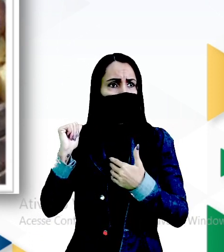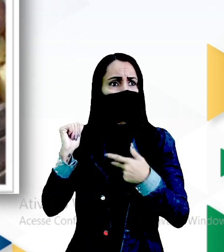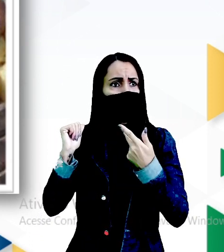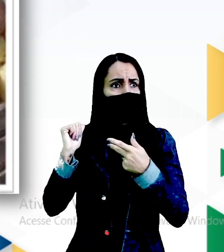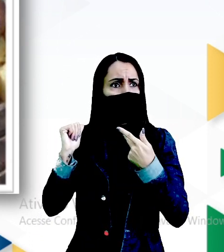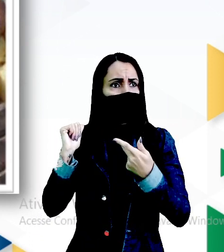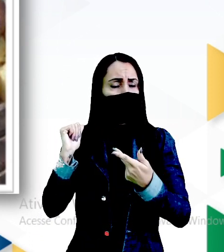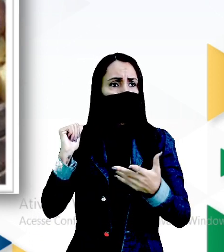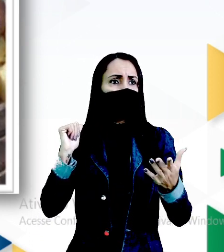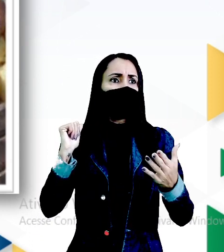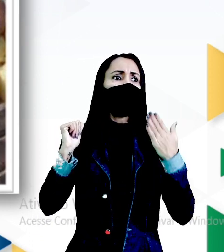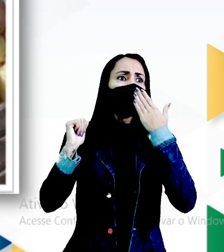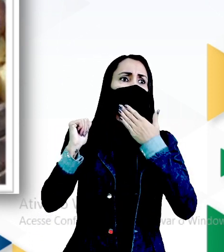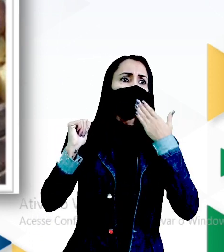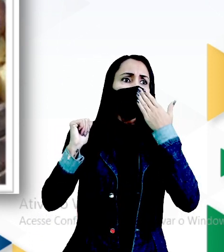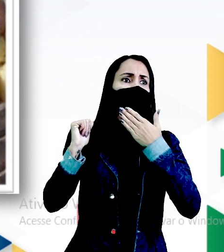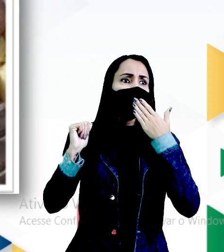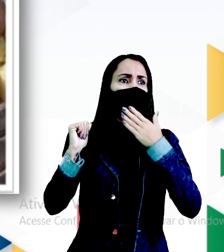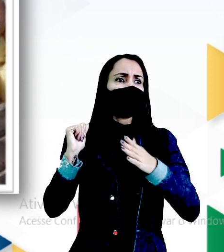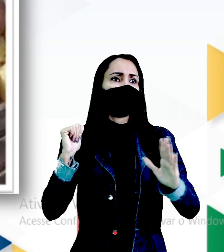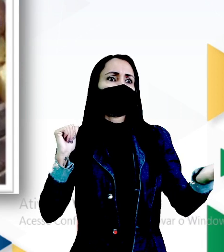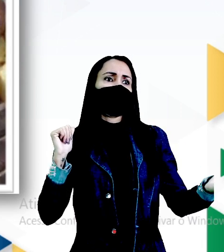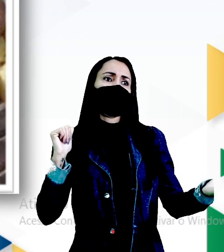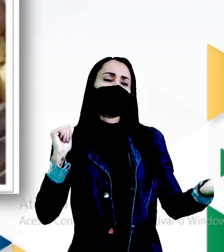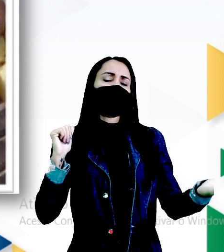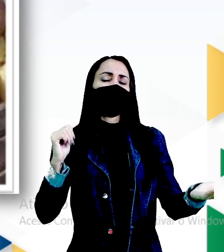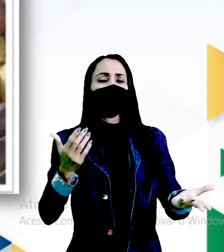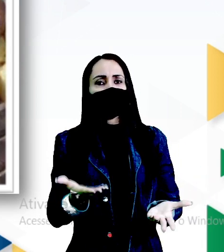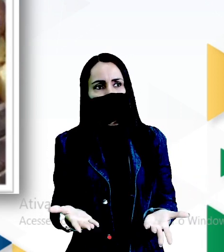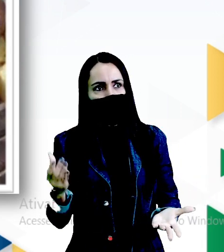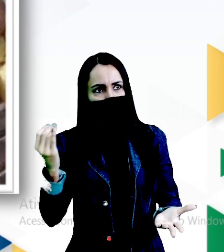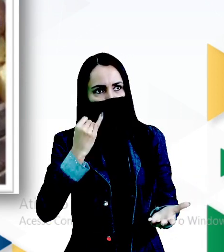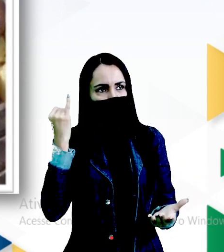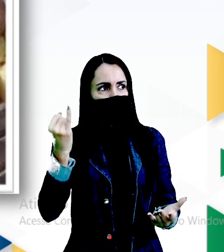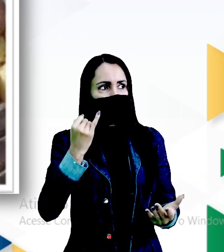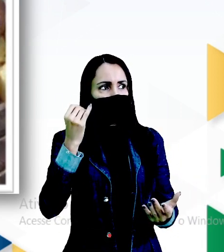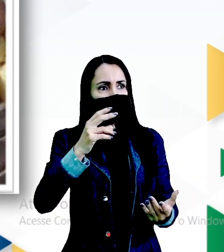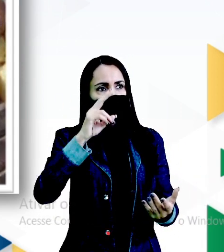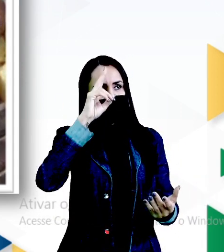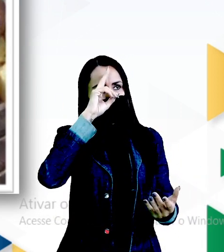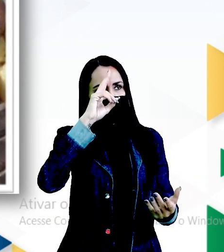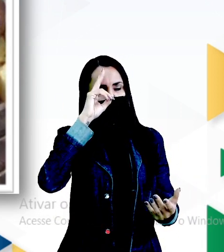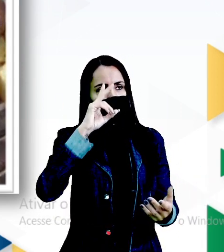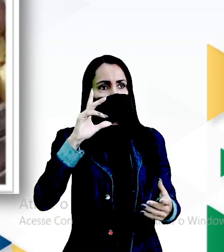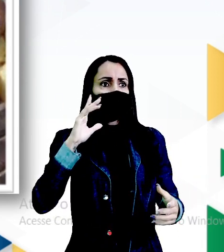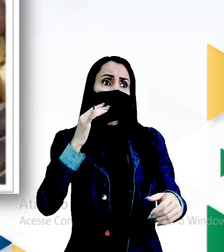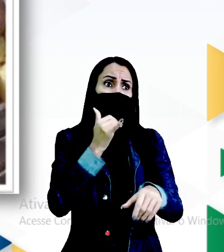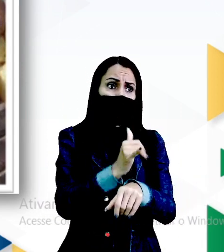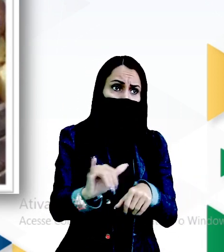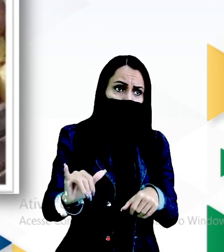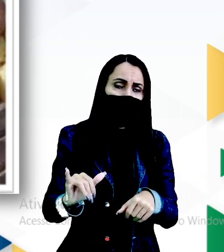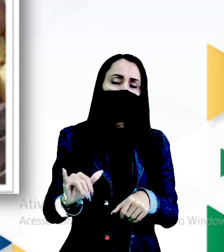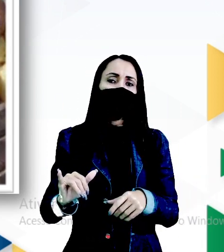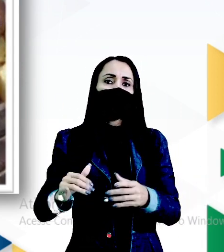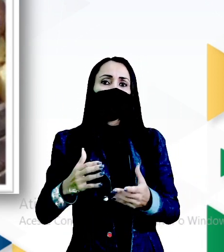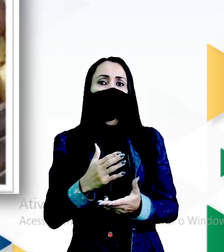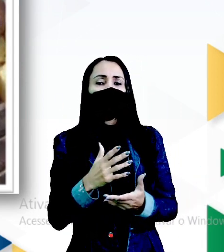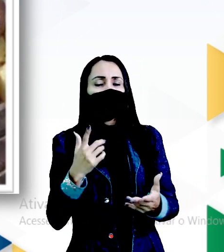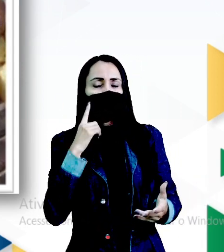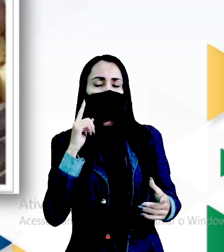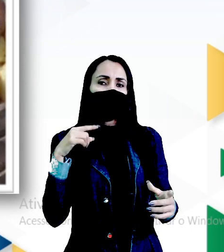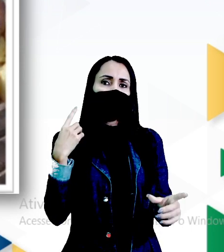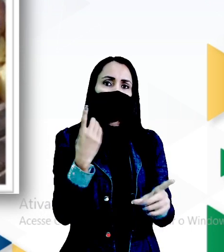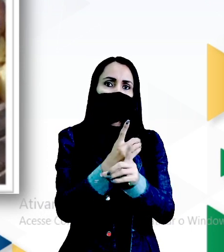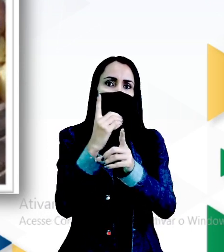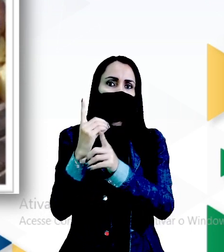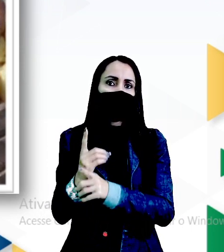olha o doce, olha o doce. É importante lembrar que aí há um engano, que há justamente nós encontramos nesse